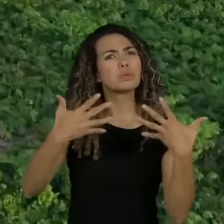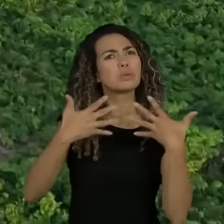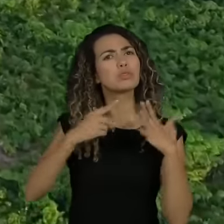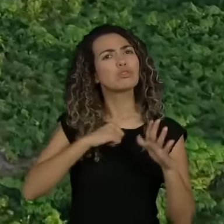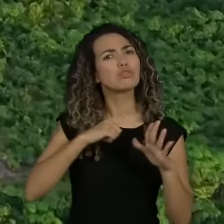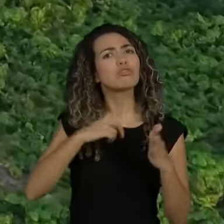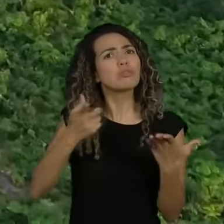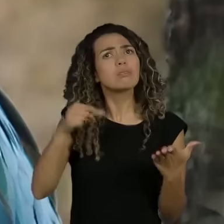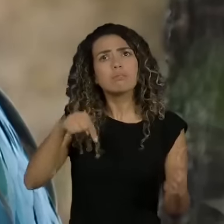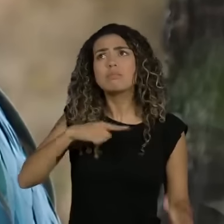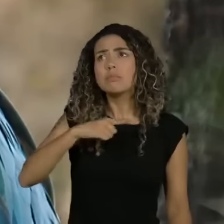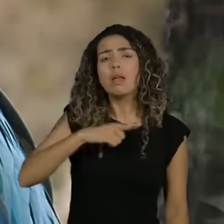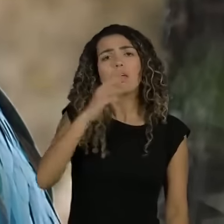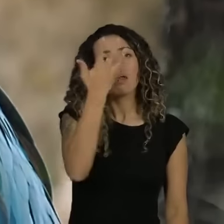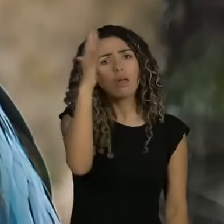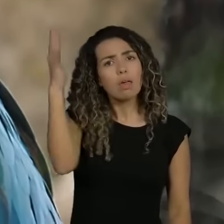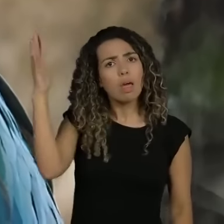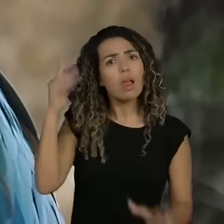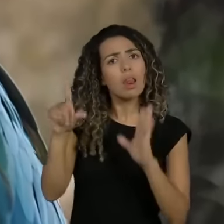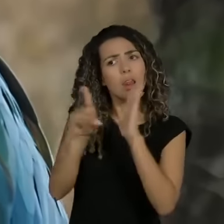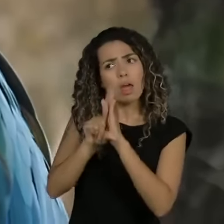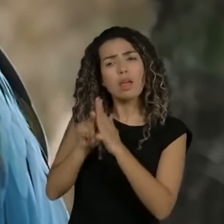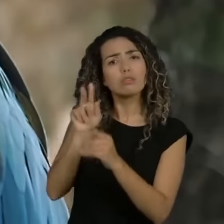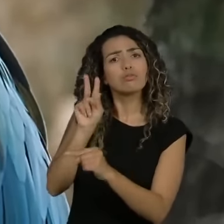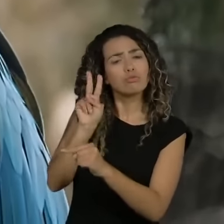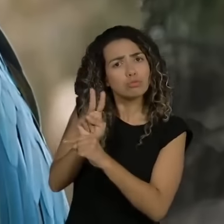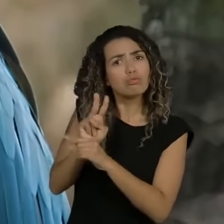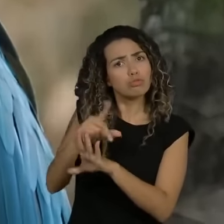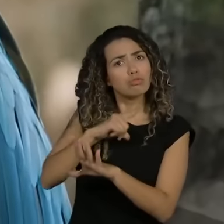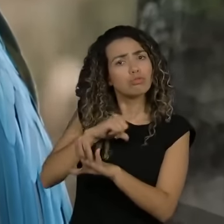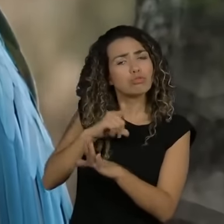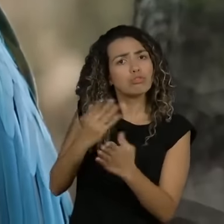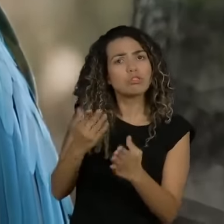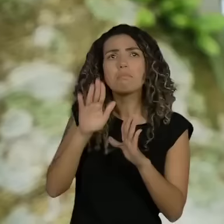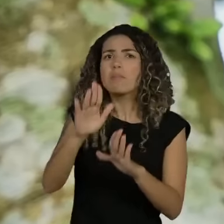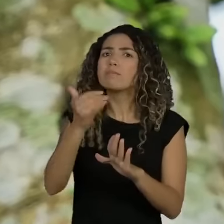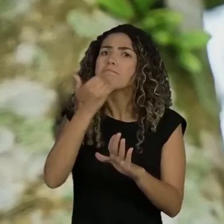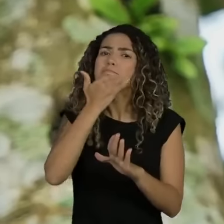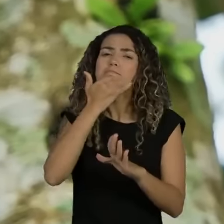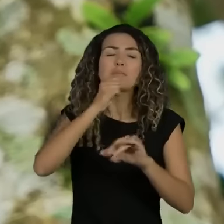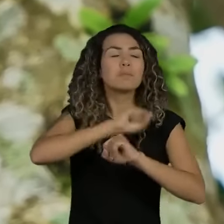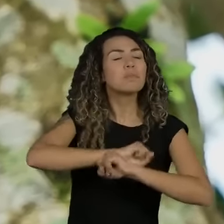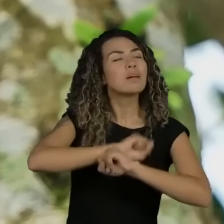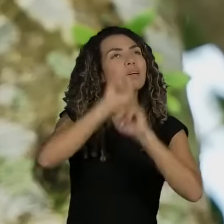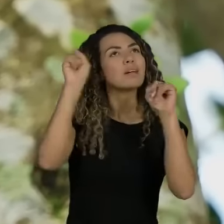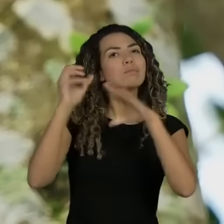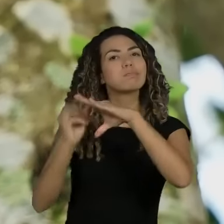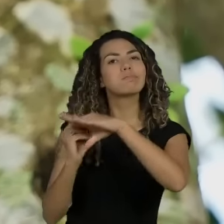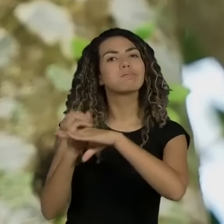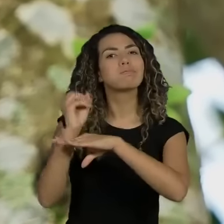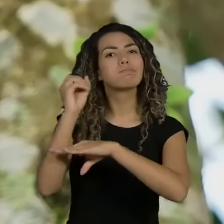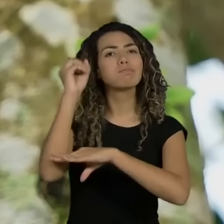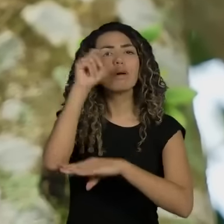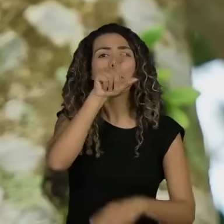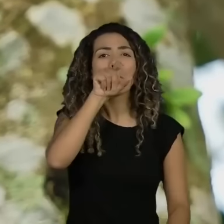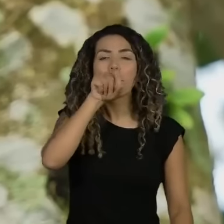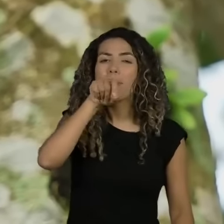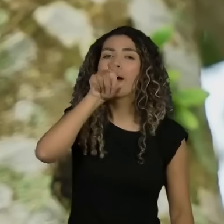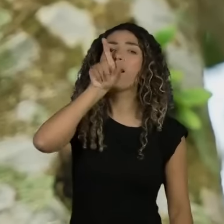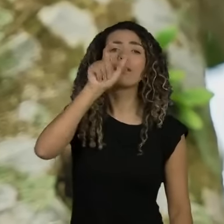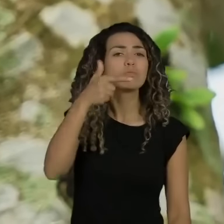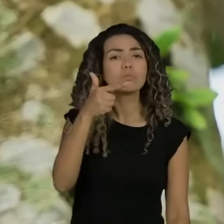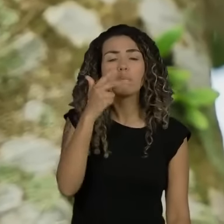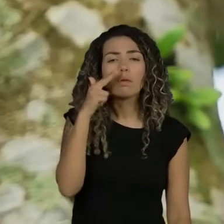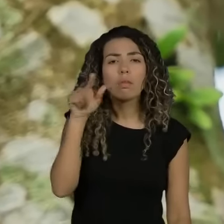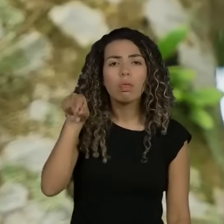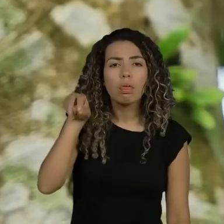área protegida por lei, as aves não cantavam ao amanhecer. As temperaturas estavam em torno de 30